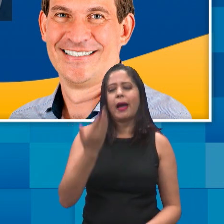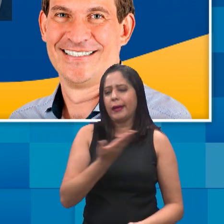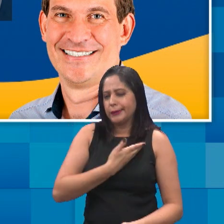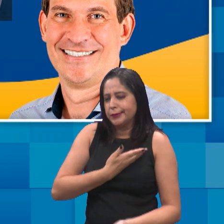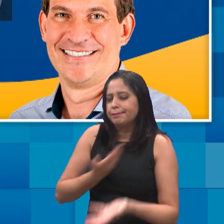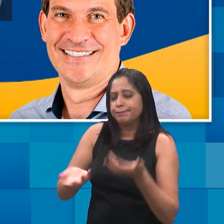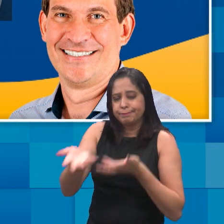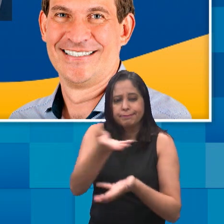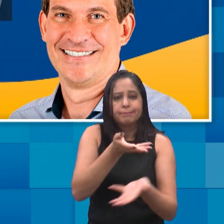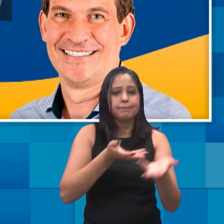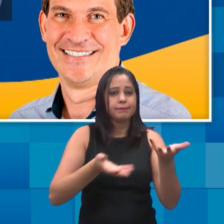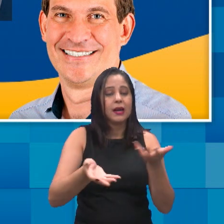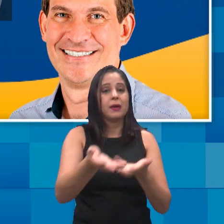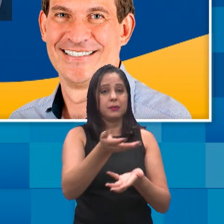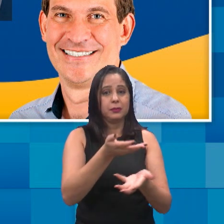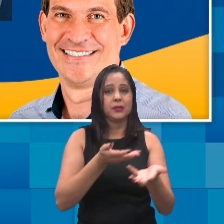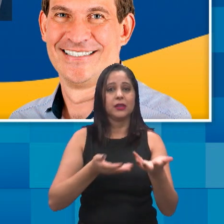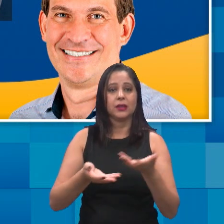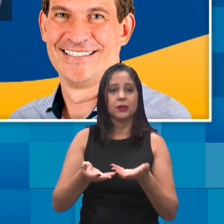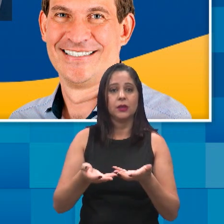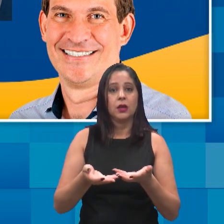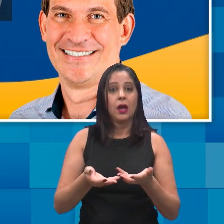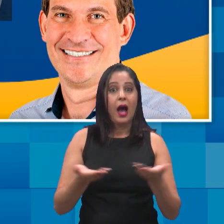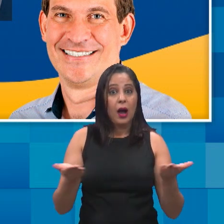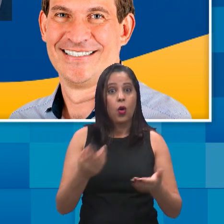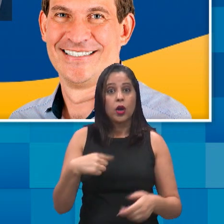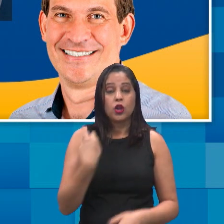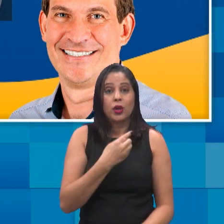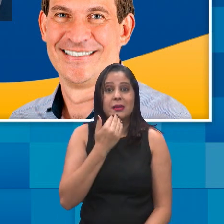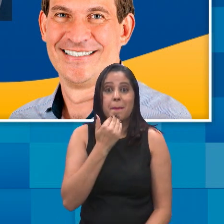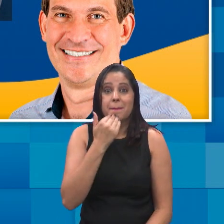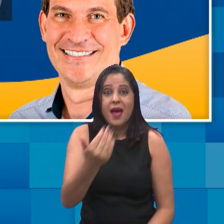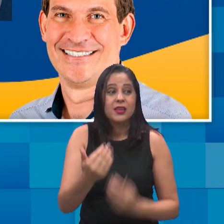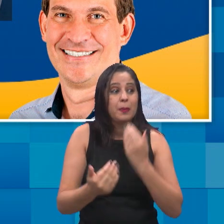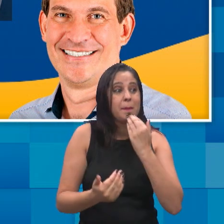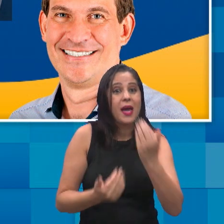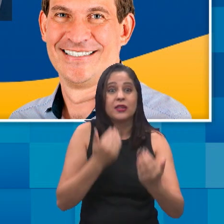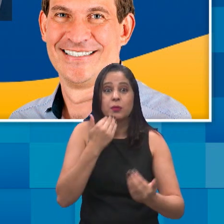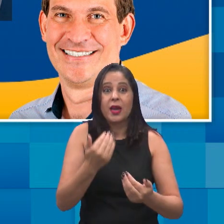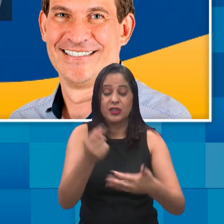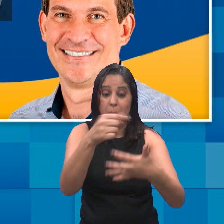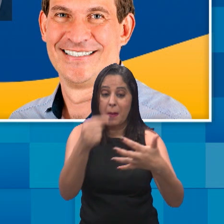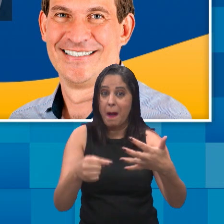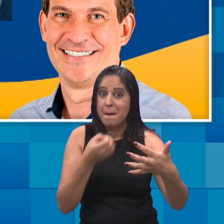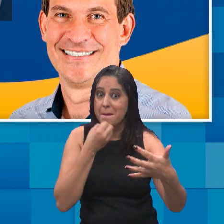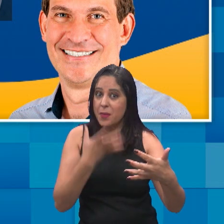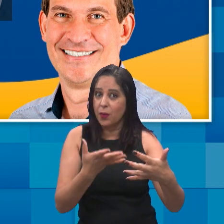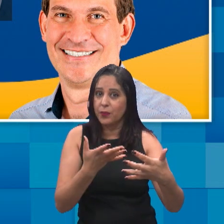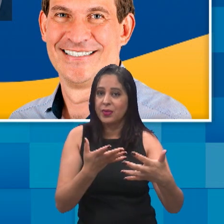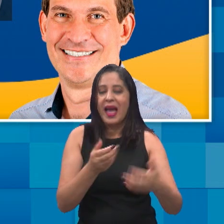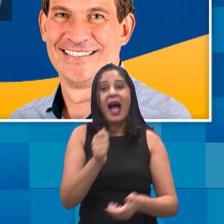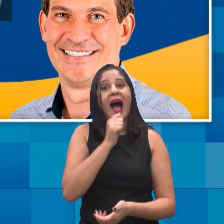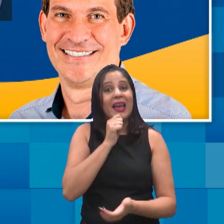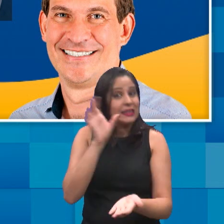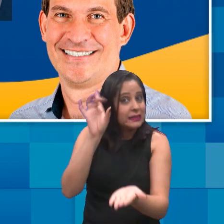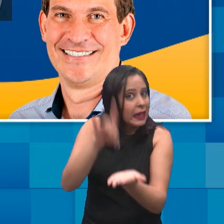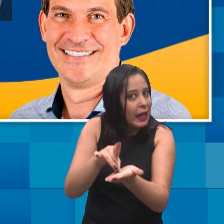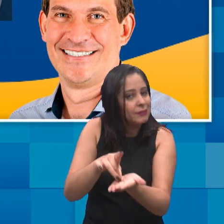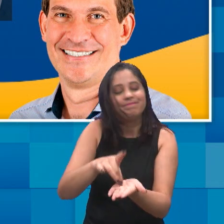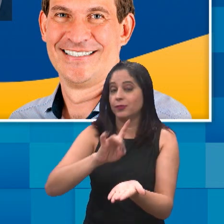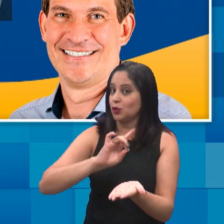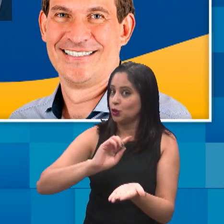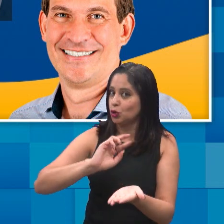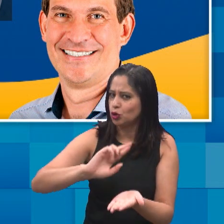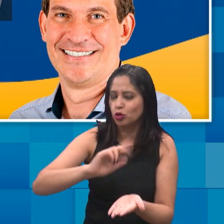também estamos pleiteando e tem muita coisa boa para vir. Não podemos confirmar ainda, que a gente só